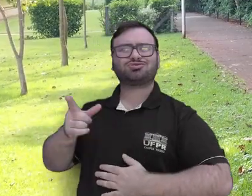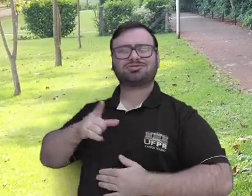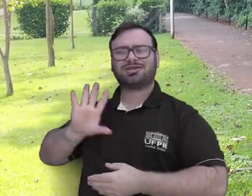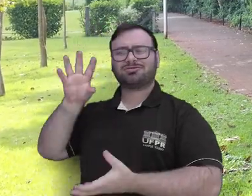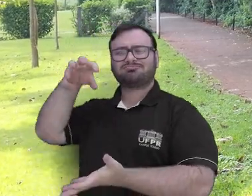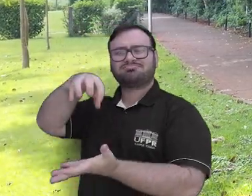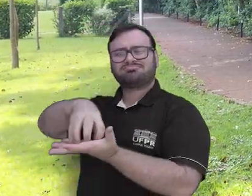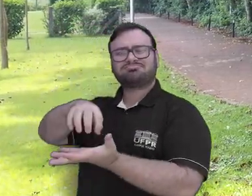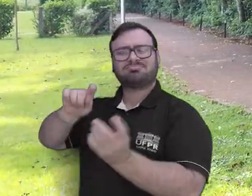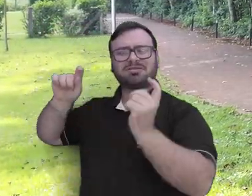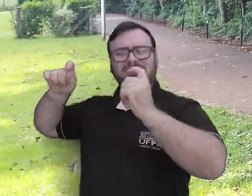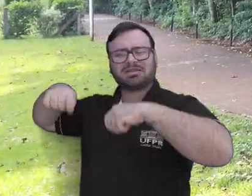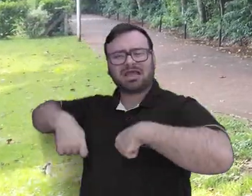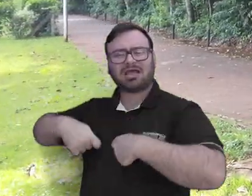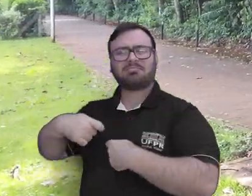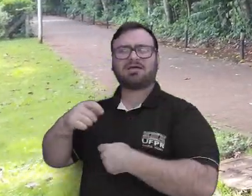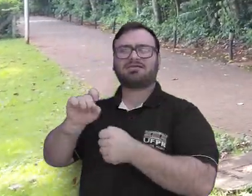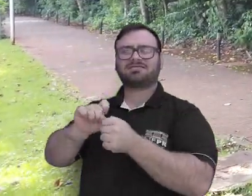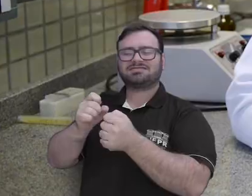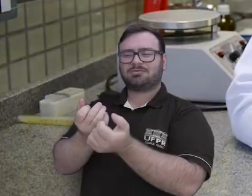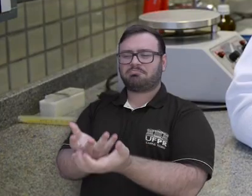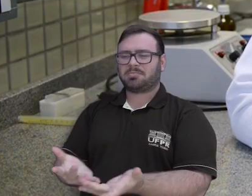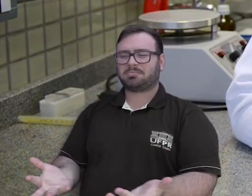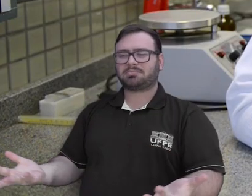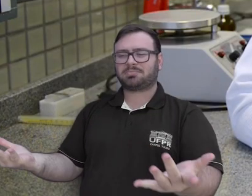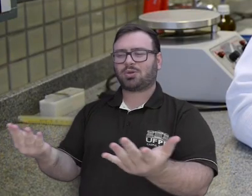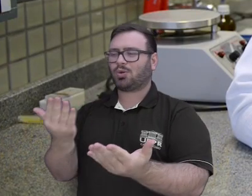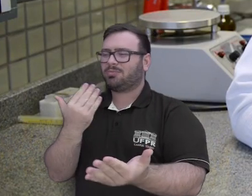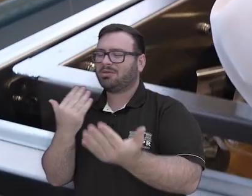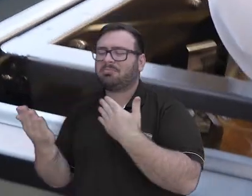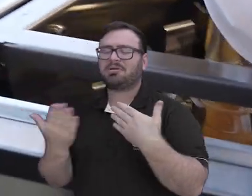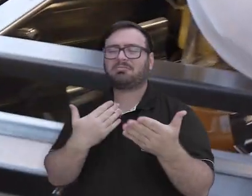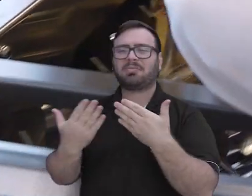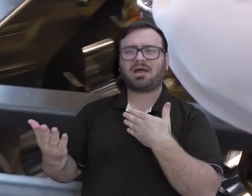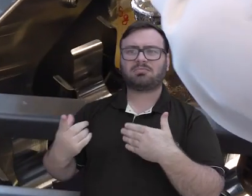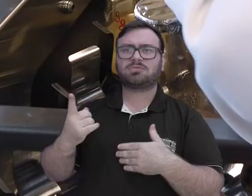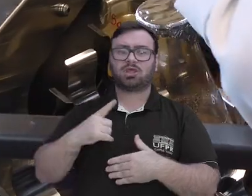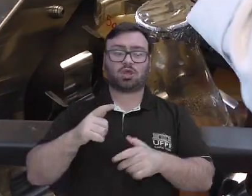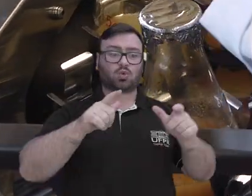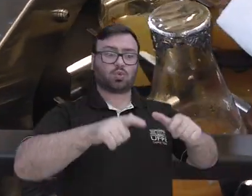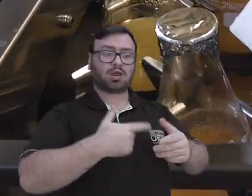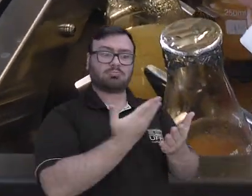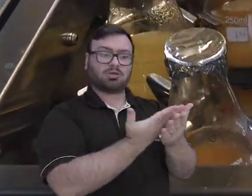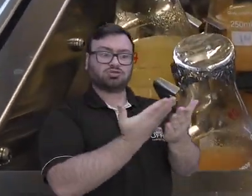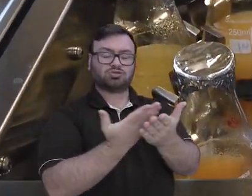fazer um piquenique, tanto para poder estudar, ter um espaço bem legal para isso.